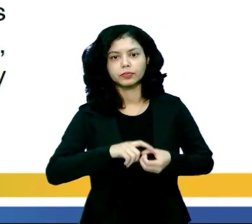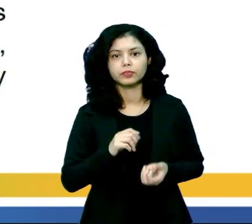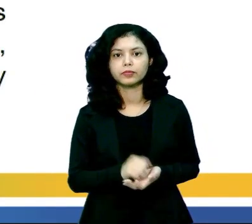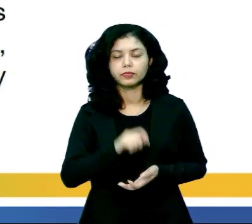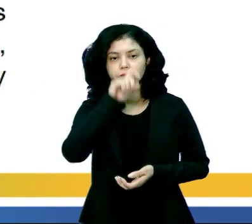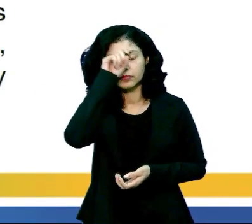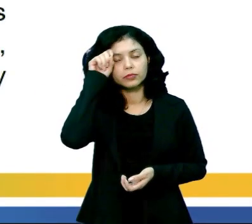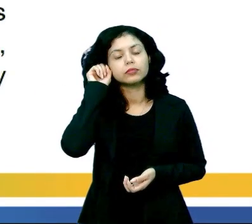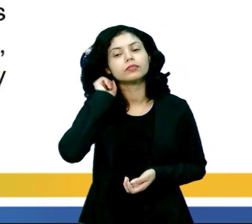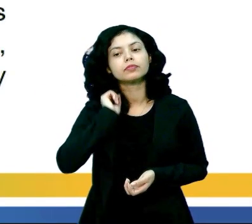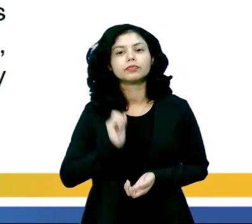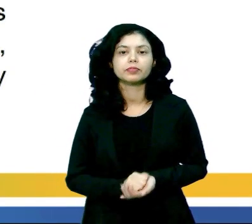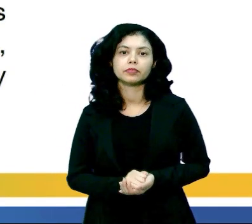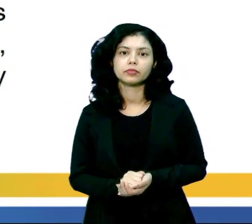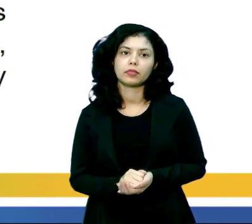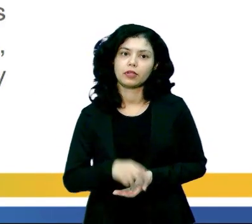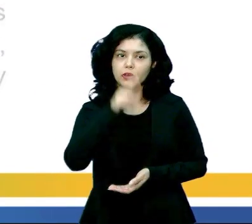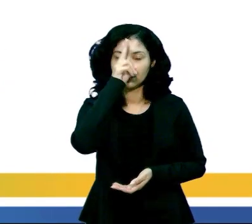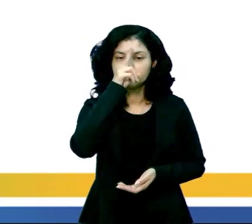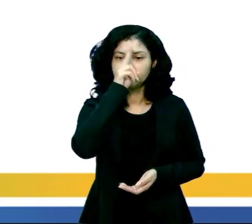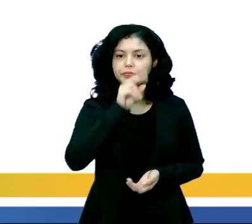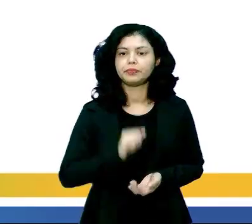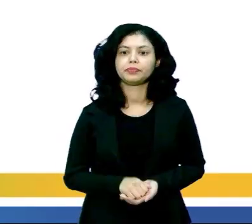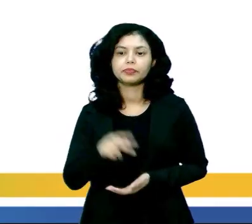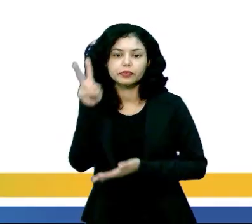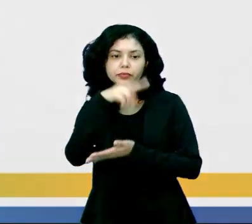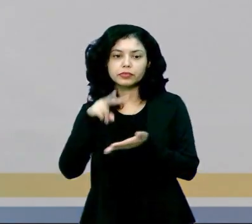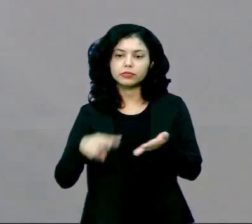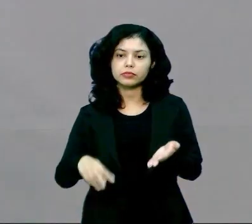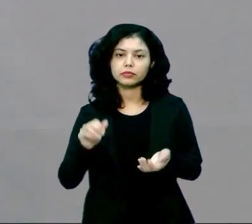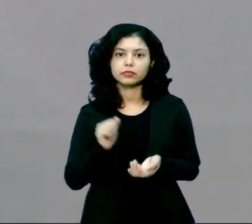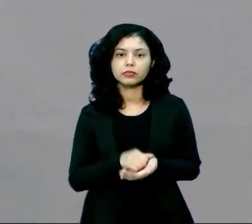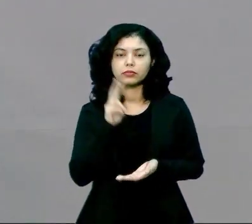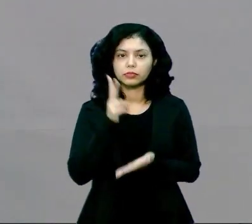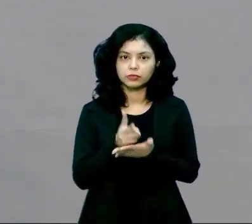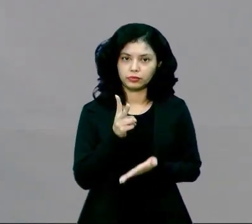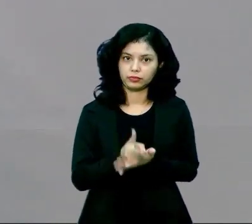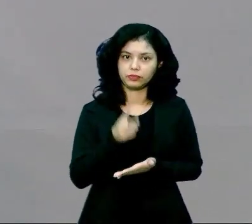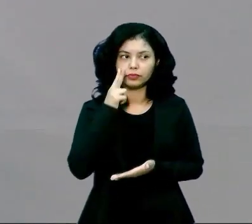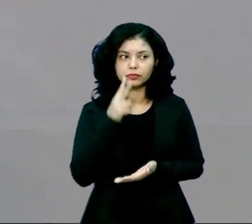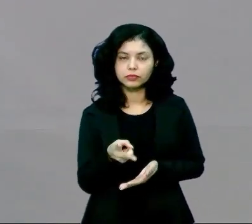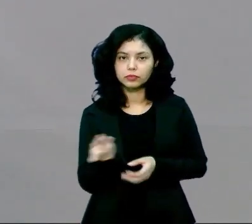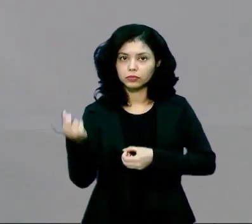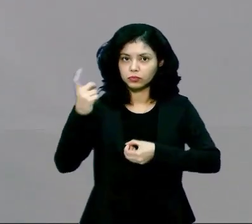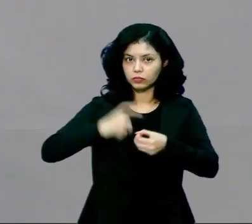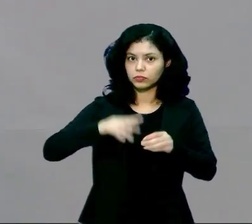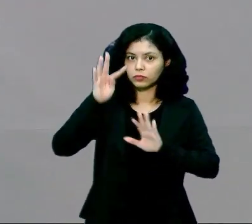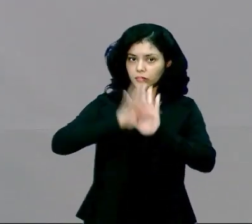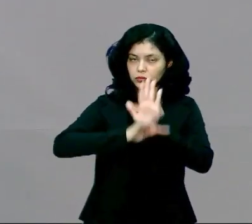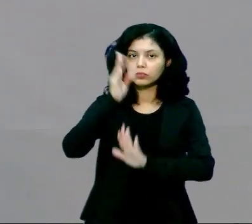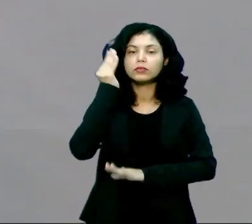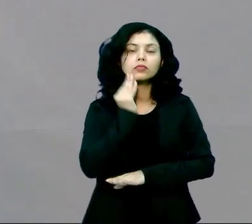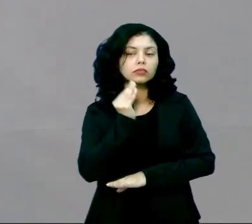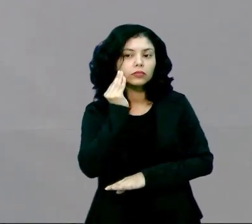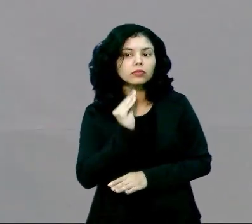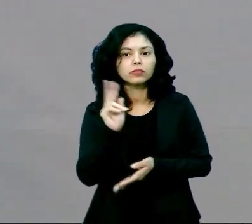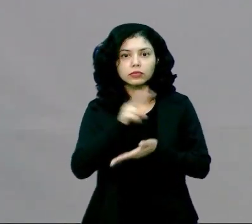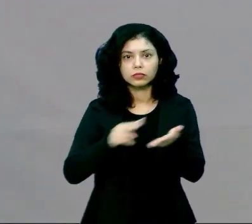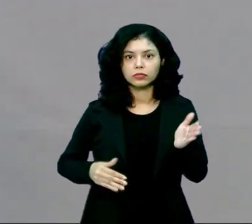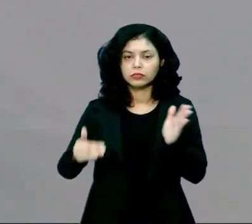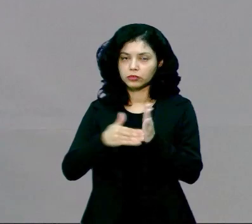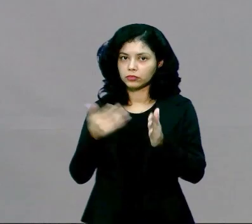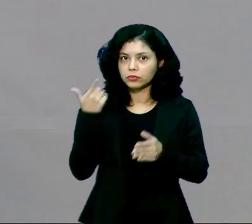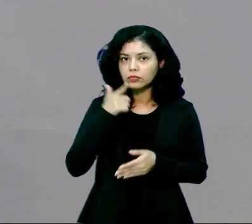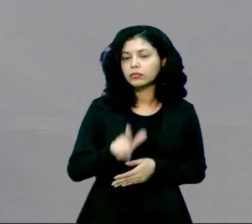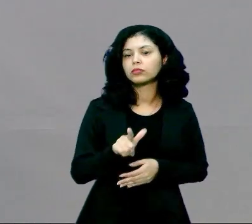no texto, ó, a gente lendo aqui, né? Eu sempre digo, a gente volta ao texto para tentar ir lendo até